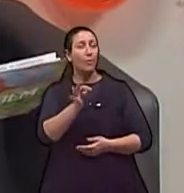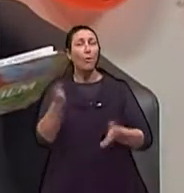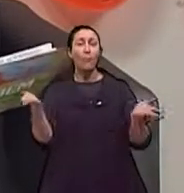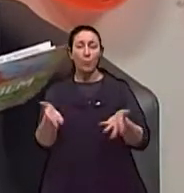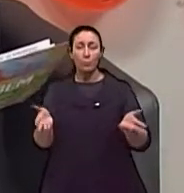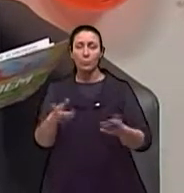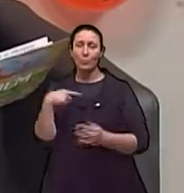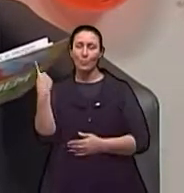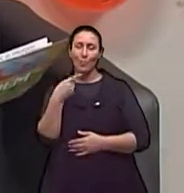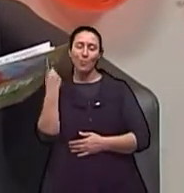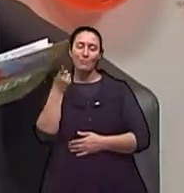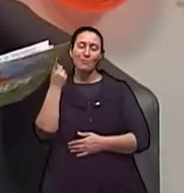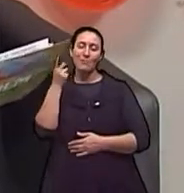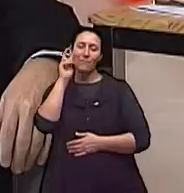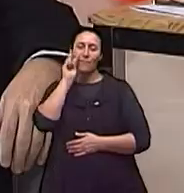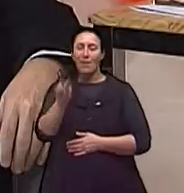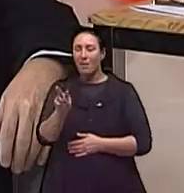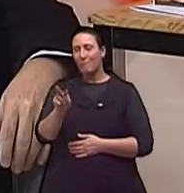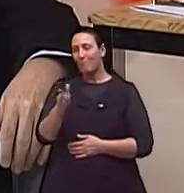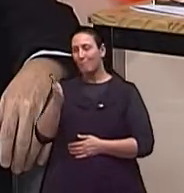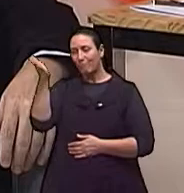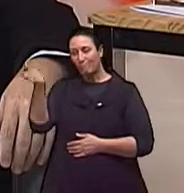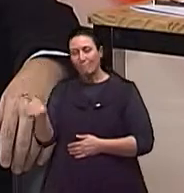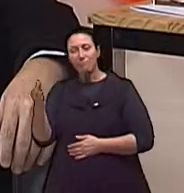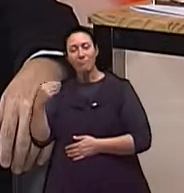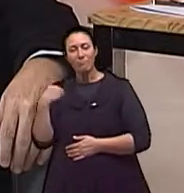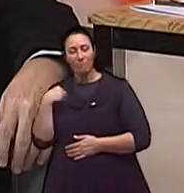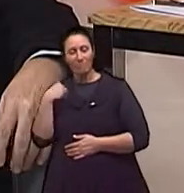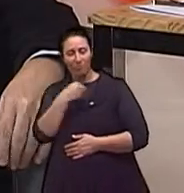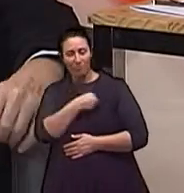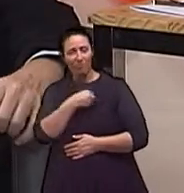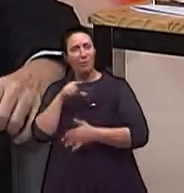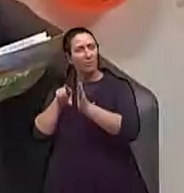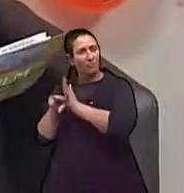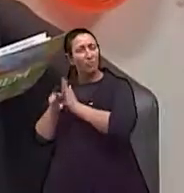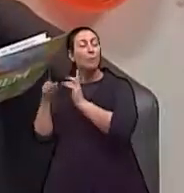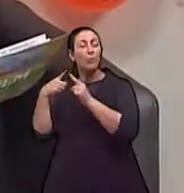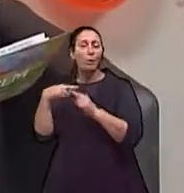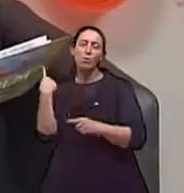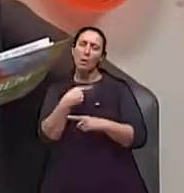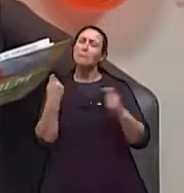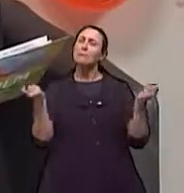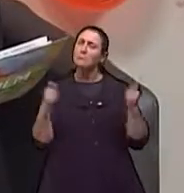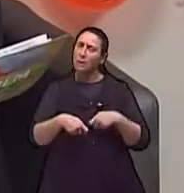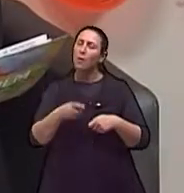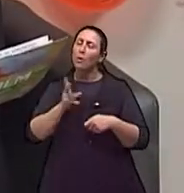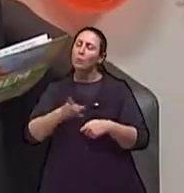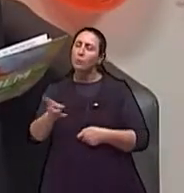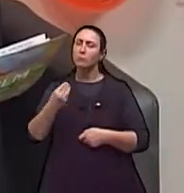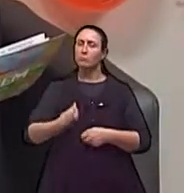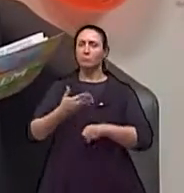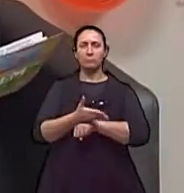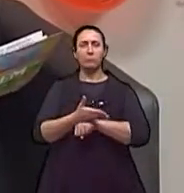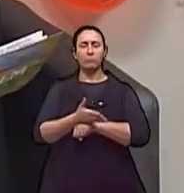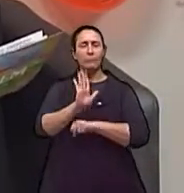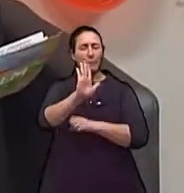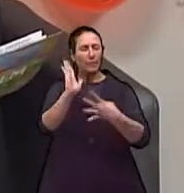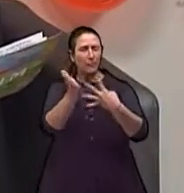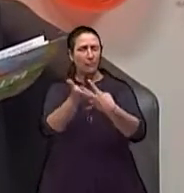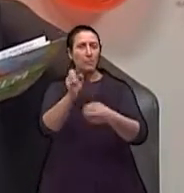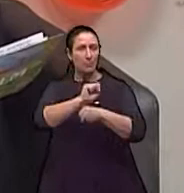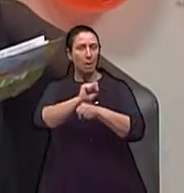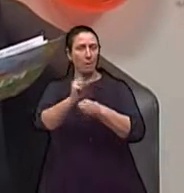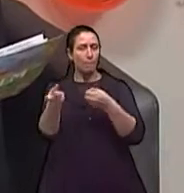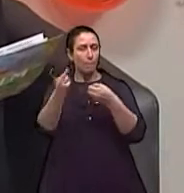com o doutor eh é que nós temos condições de continuarmos atuantes na sociedade a gente vai um pequeno intervalo a gente já